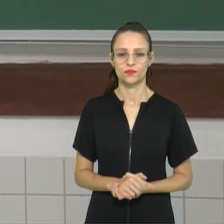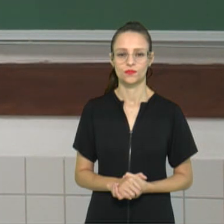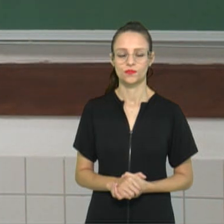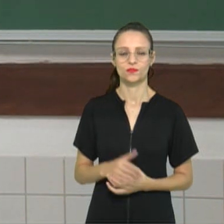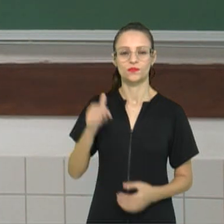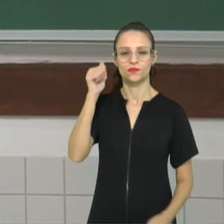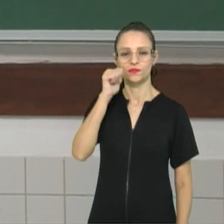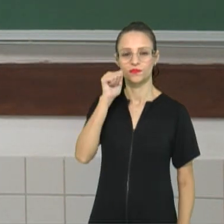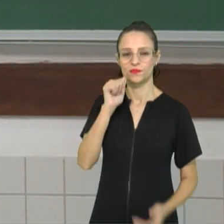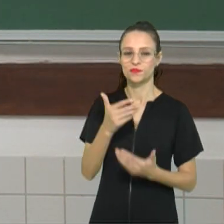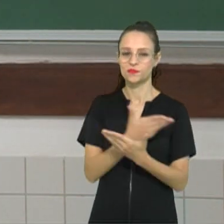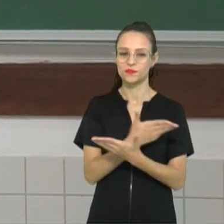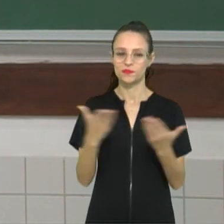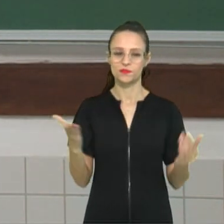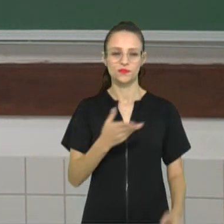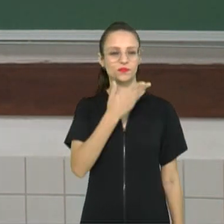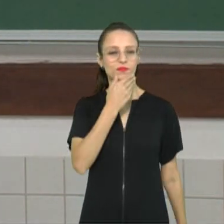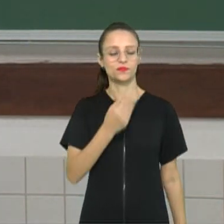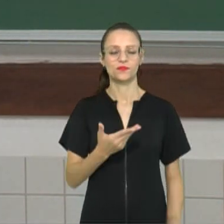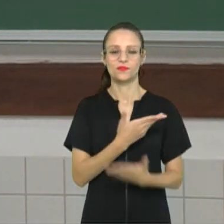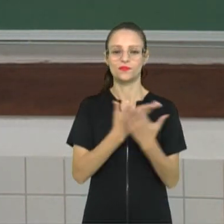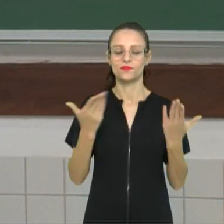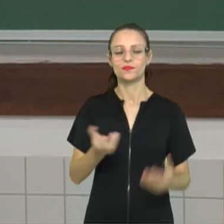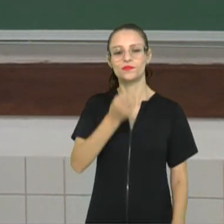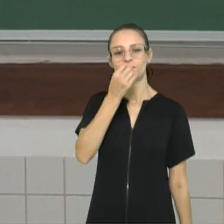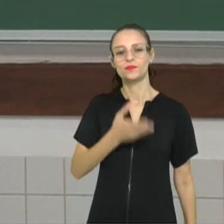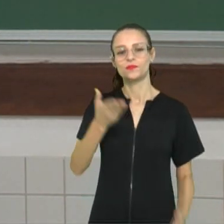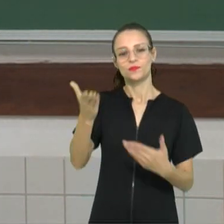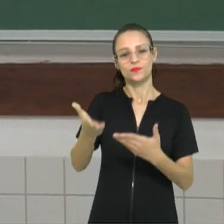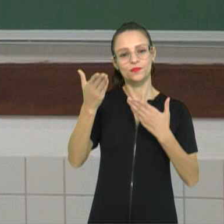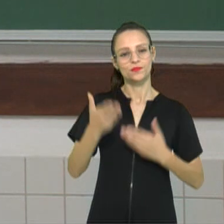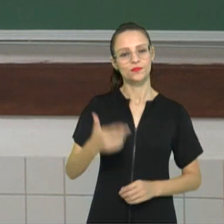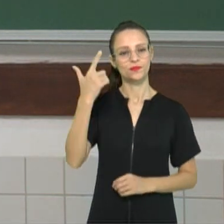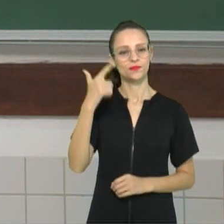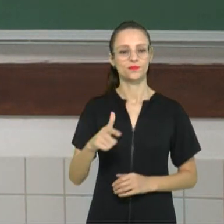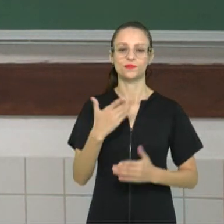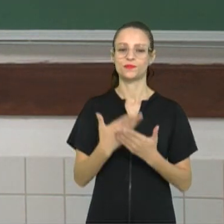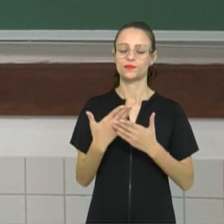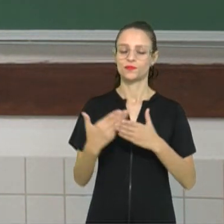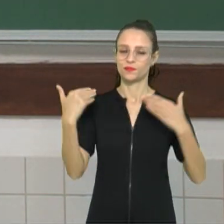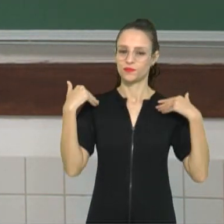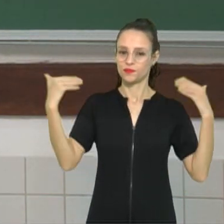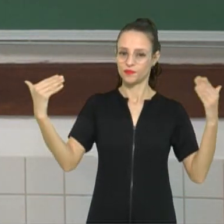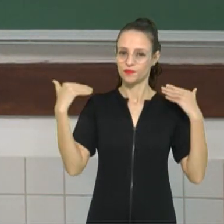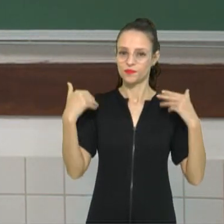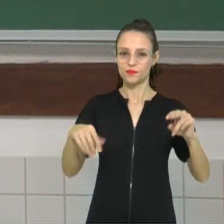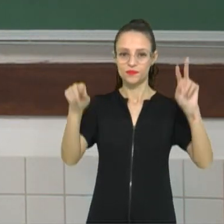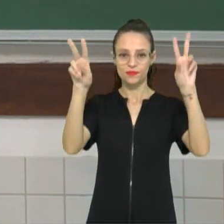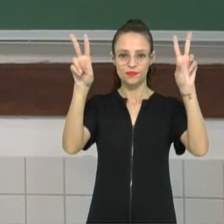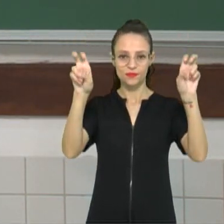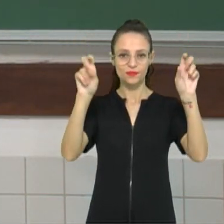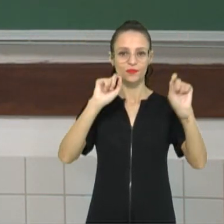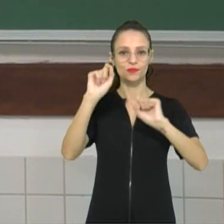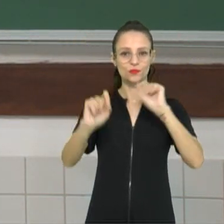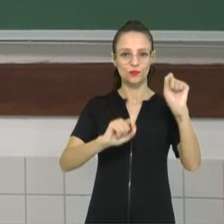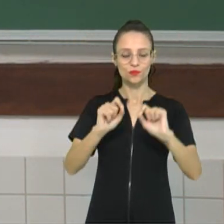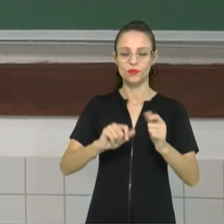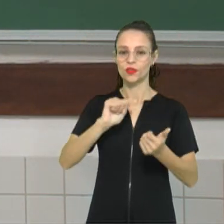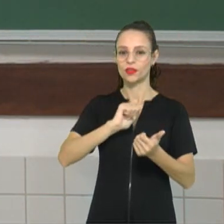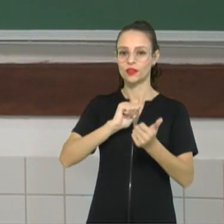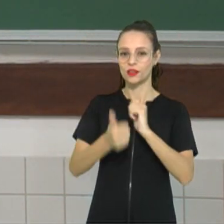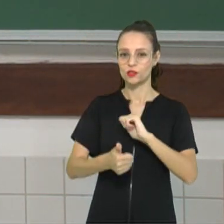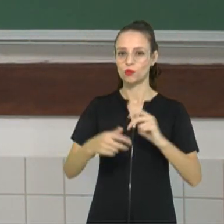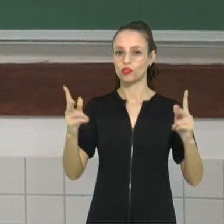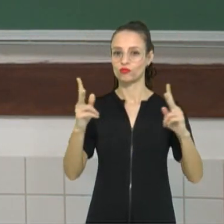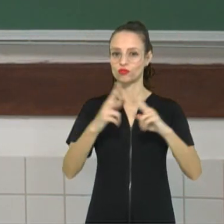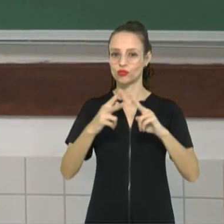Senhoras e senhores, bem-vindos para mais uma aula de Educação Física. Estamos trabalhando os esportes de